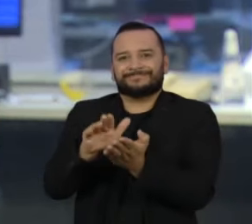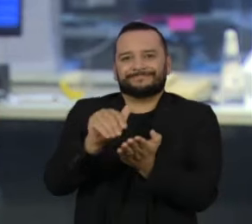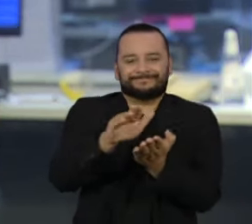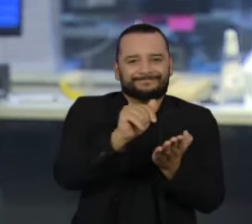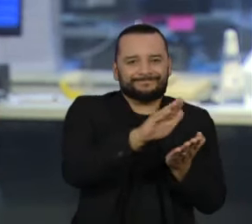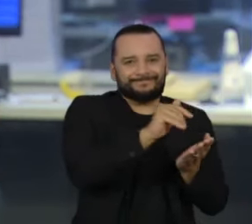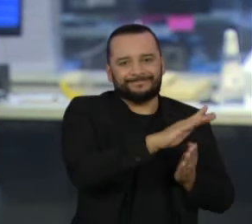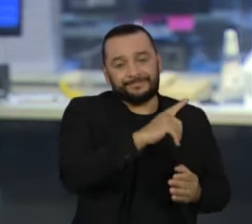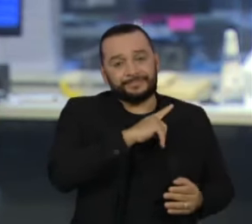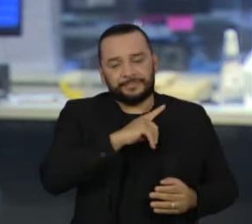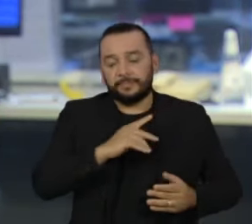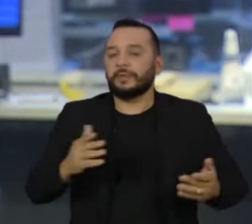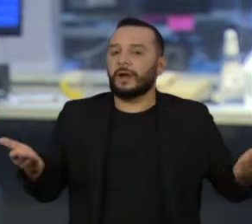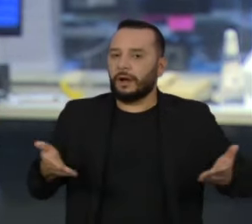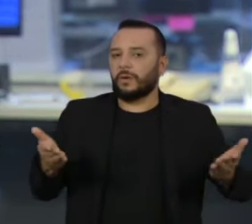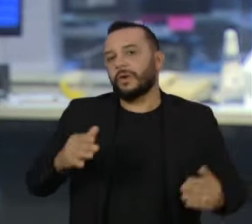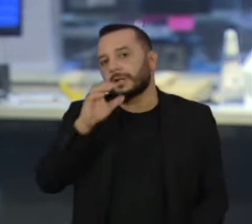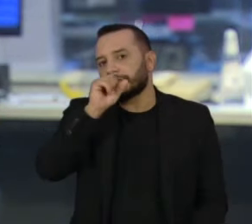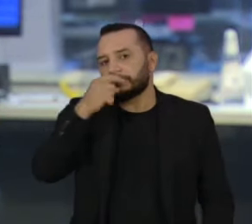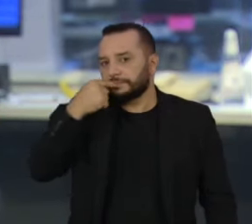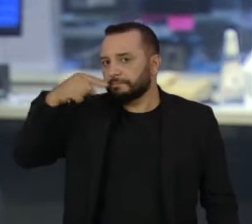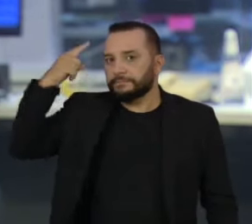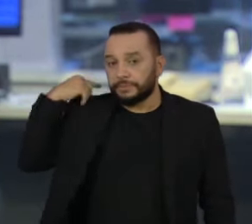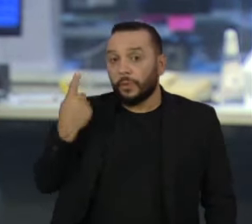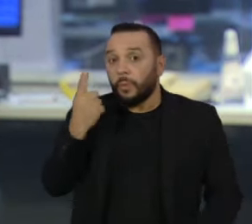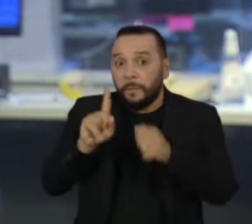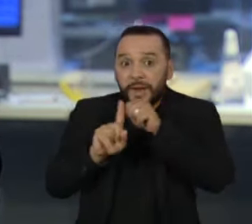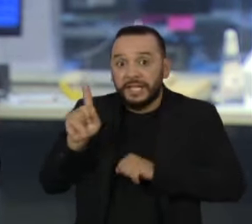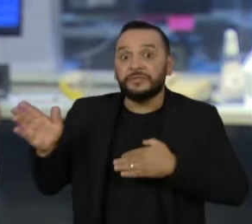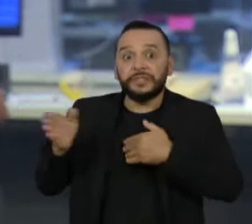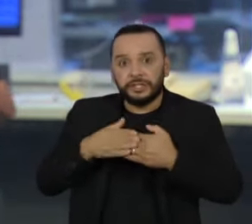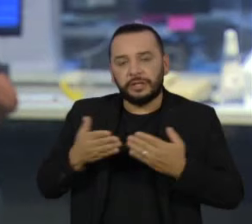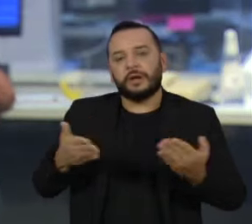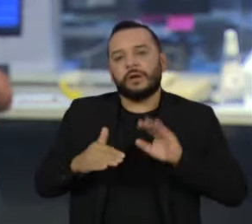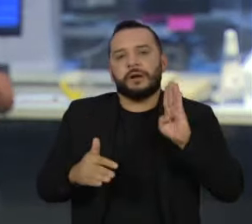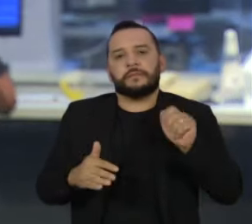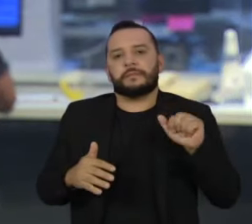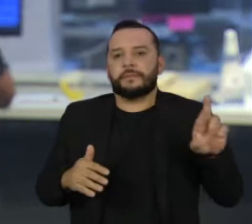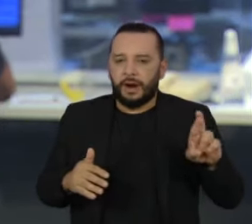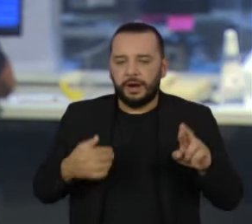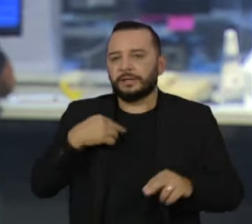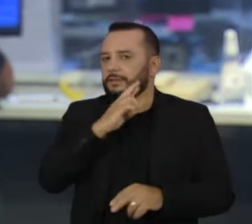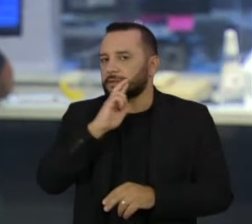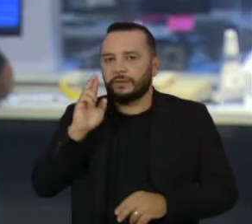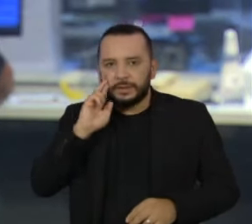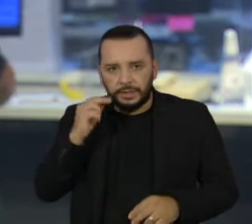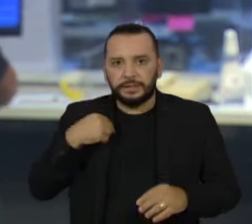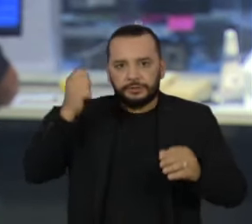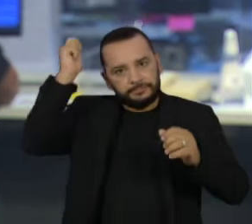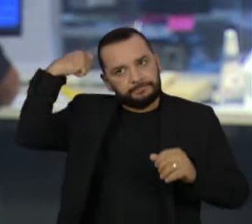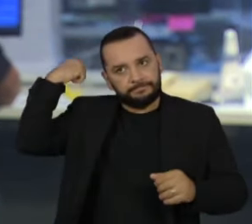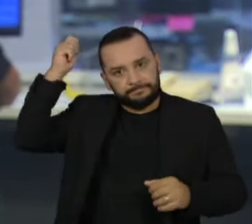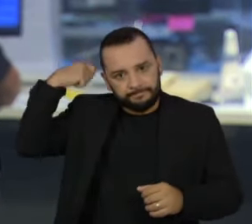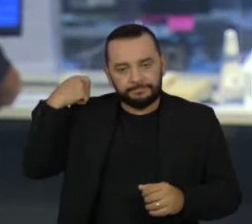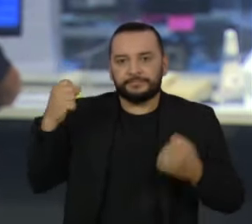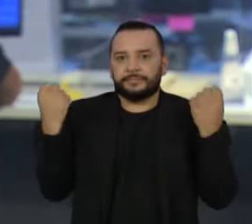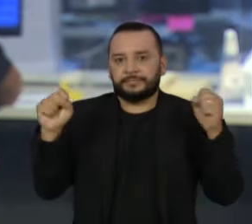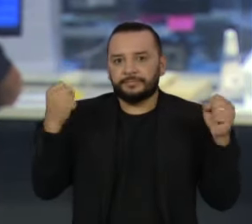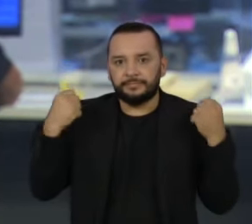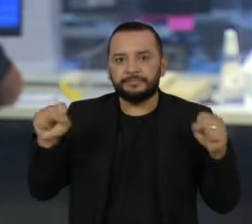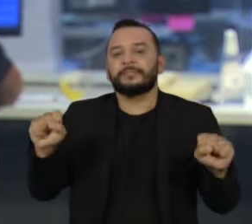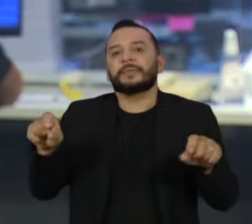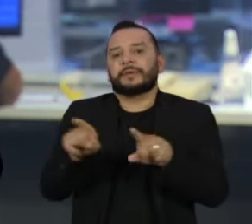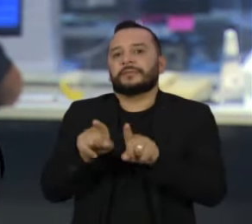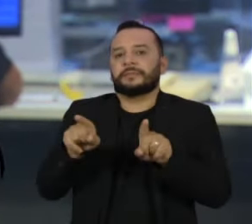Neste sábado, depois de um mês fechados, os bares e restaurantes, junto com salões de beleza, academias e atividades culturais, voltaram